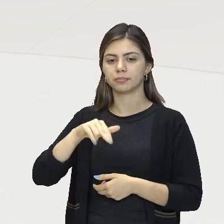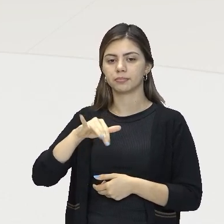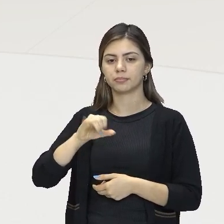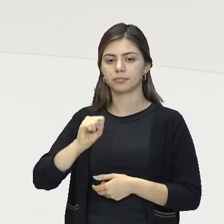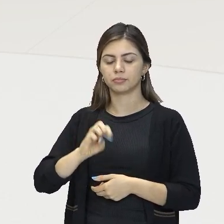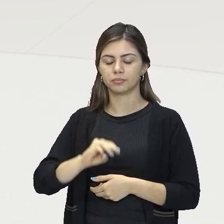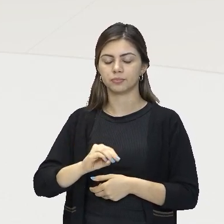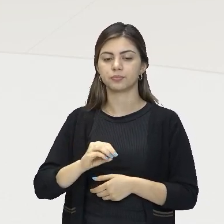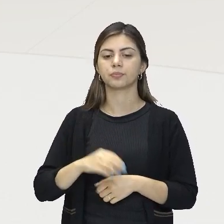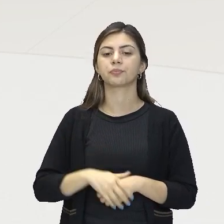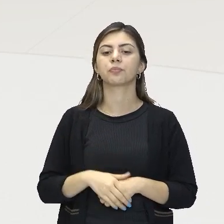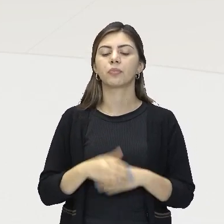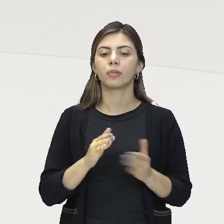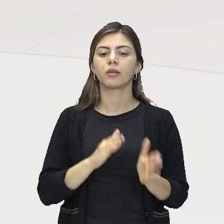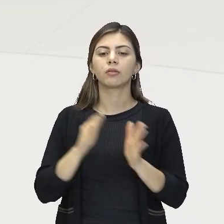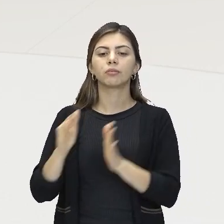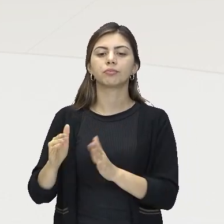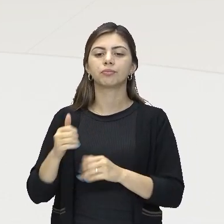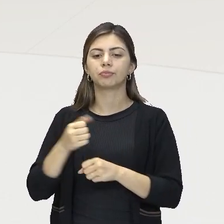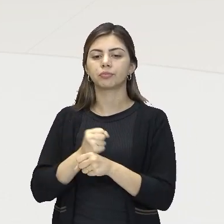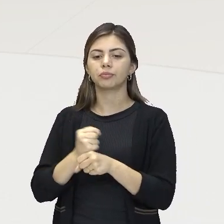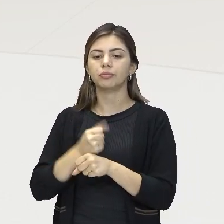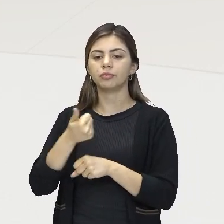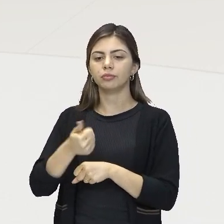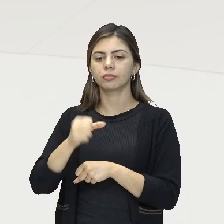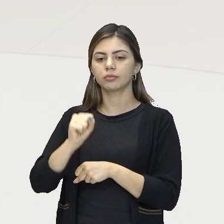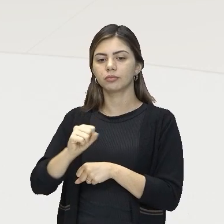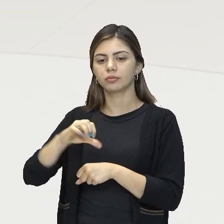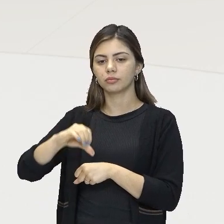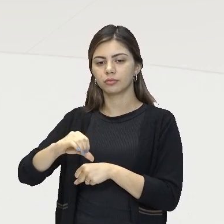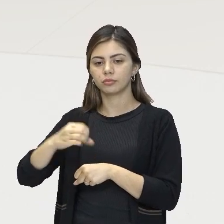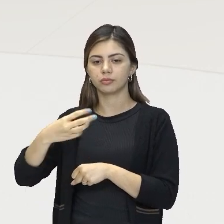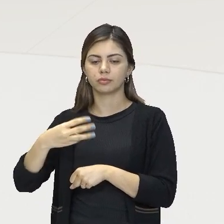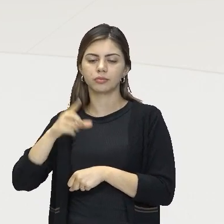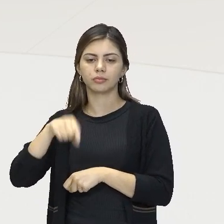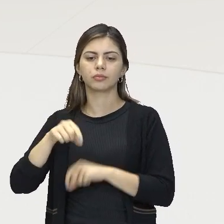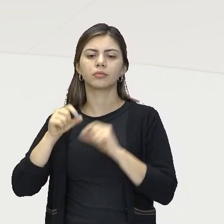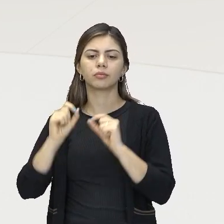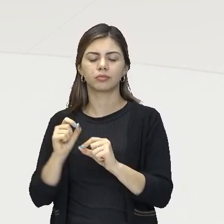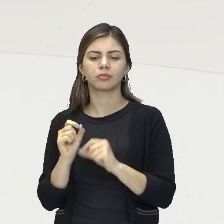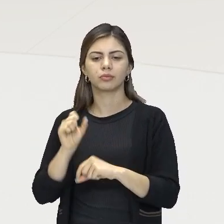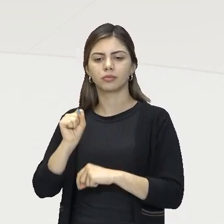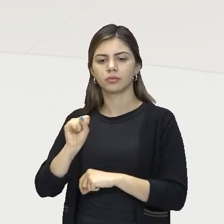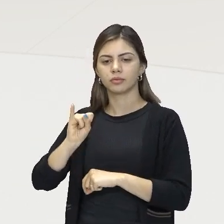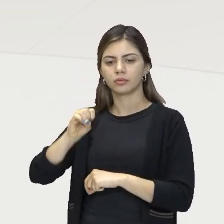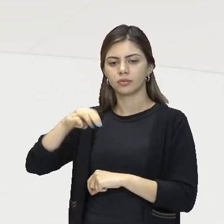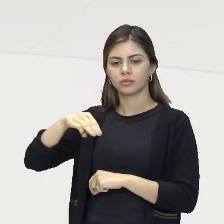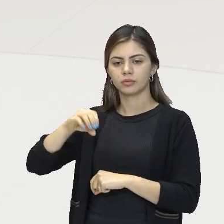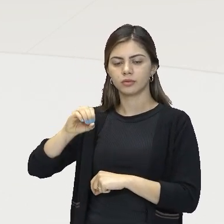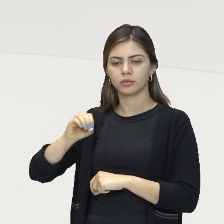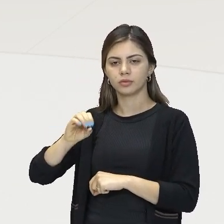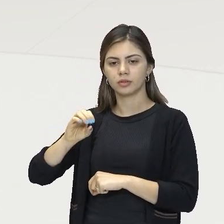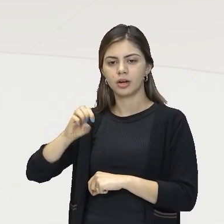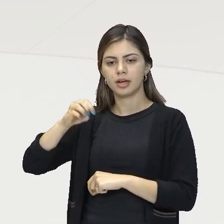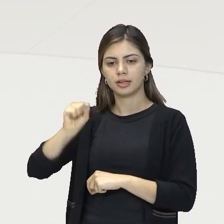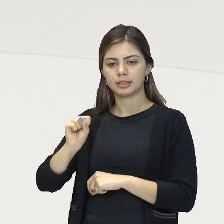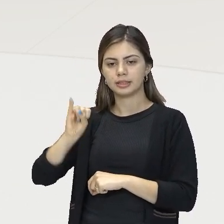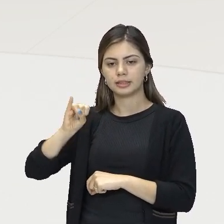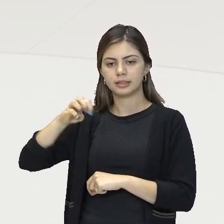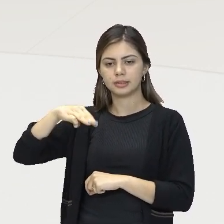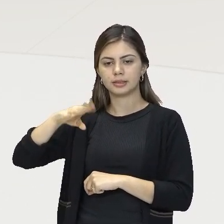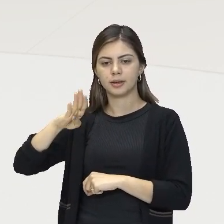O simbolismo, 1893. O simbolismo ele já traz o quê? Um lado mais subjetivismo,